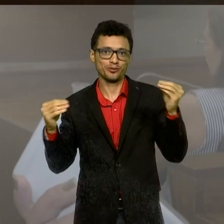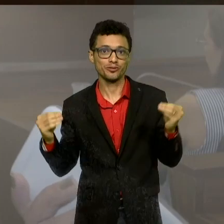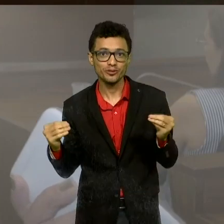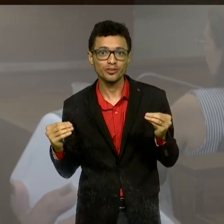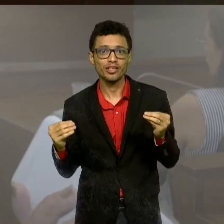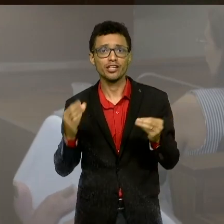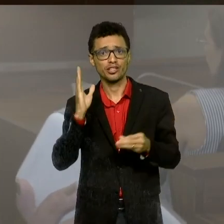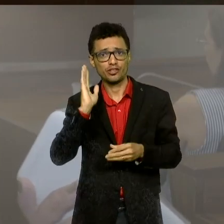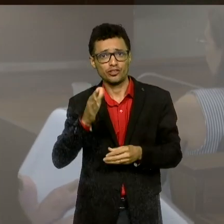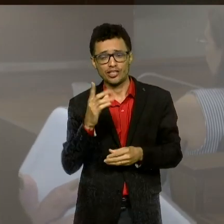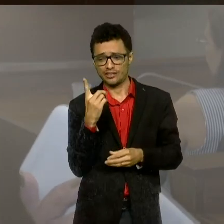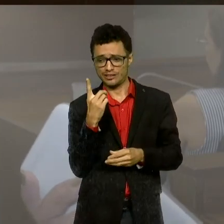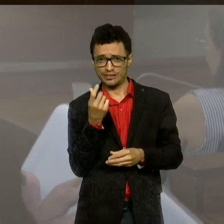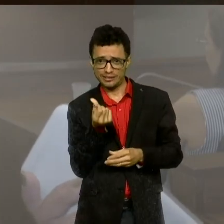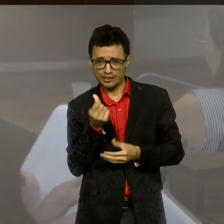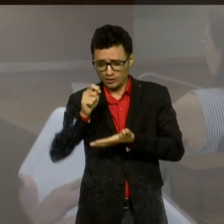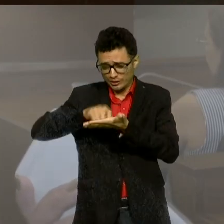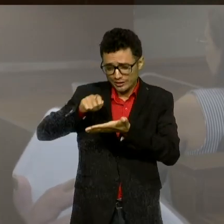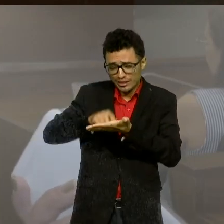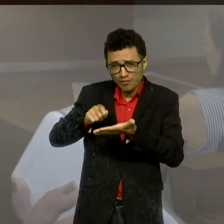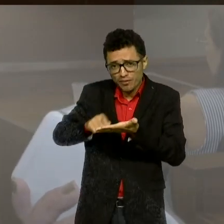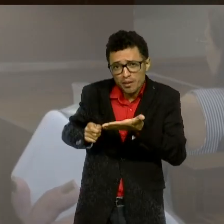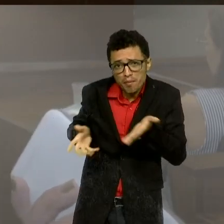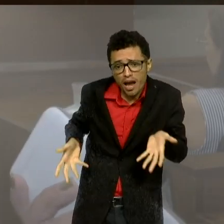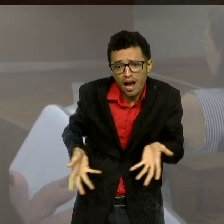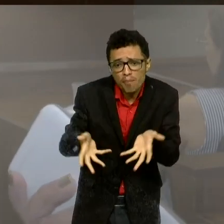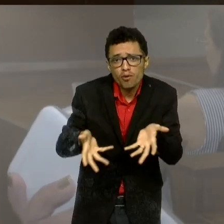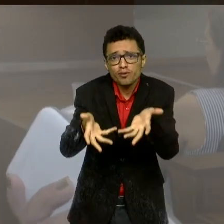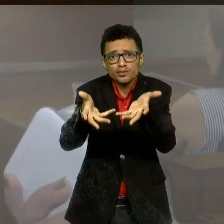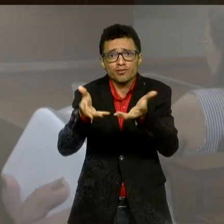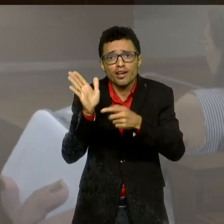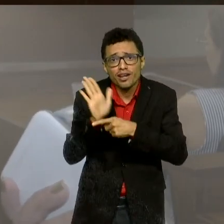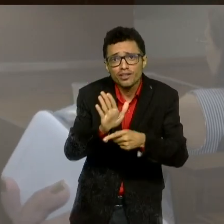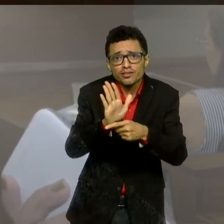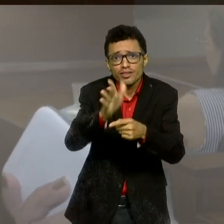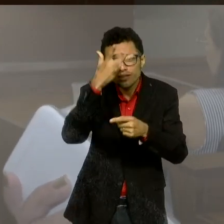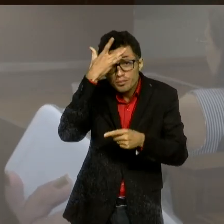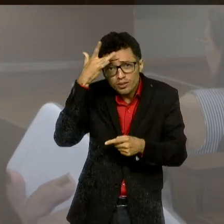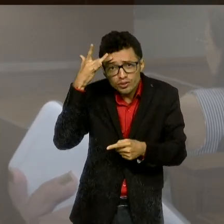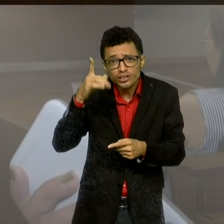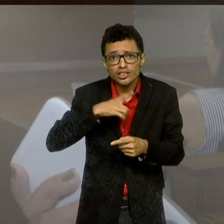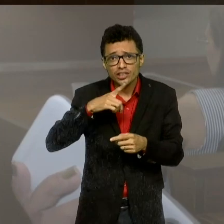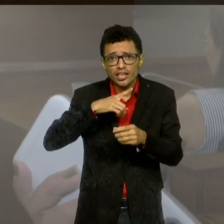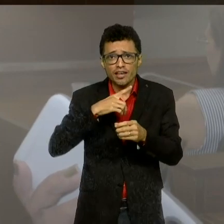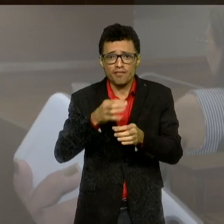meu 16º livro e ajudar as pessoas não só em relação a quem tem lesão